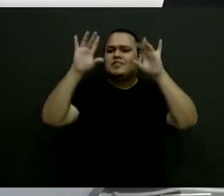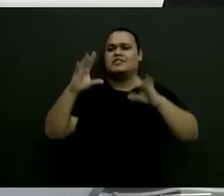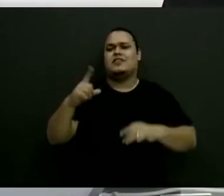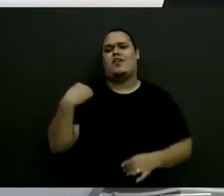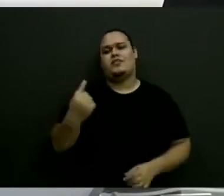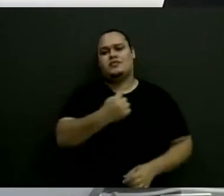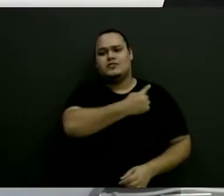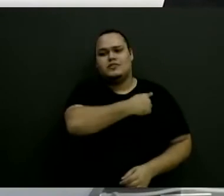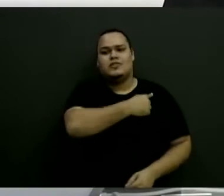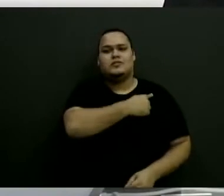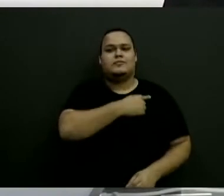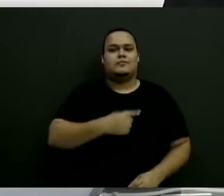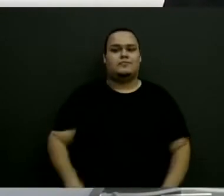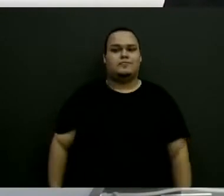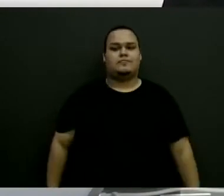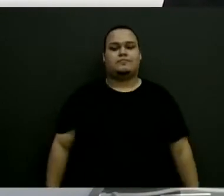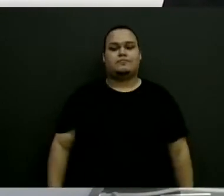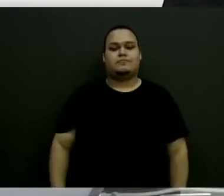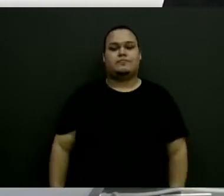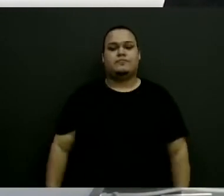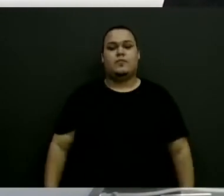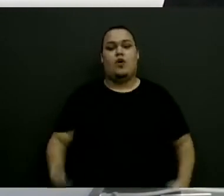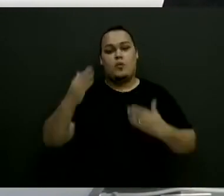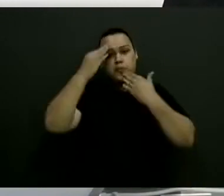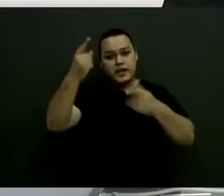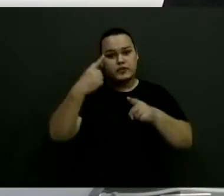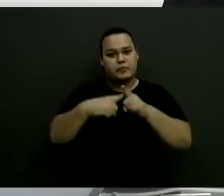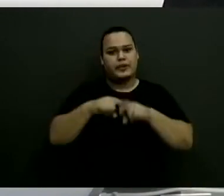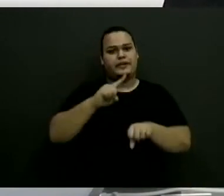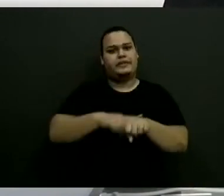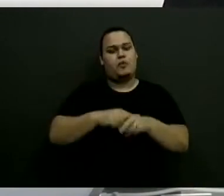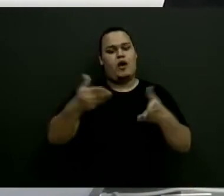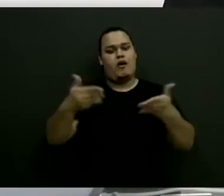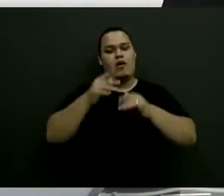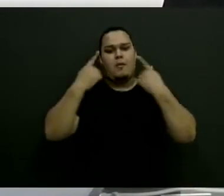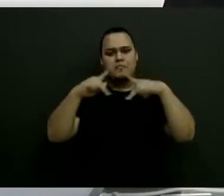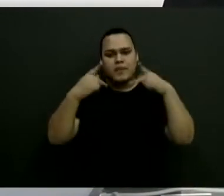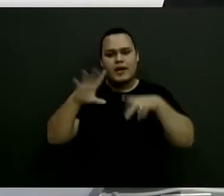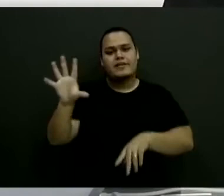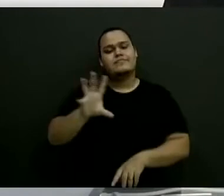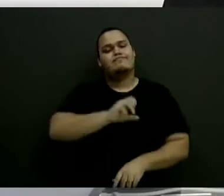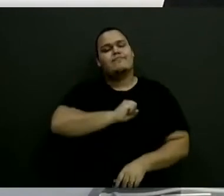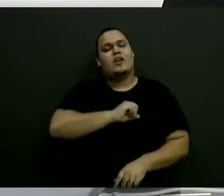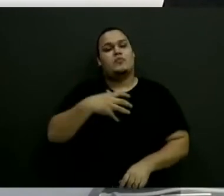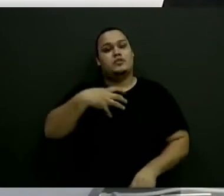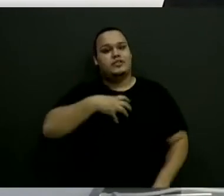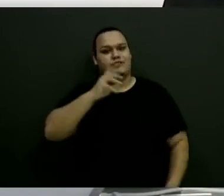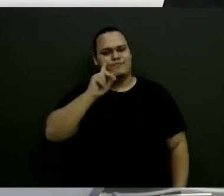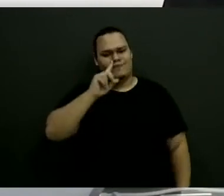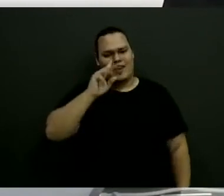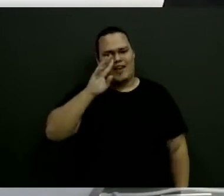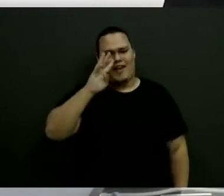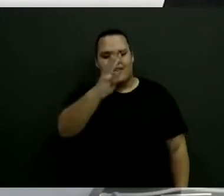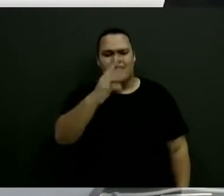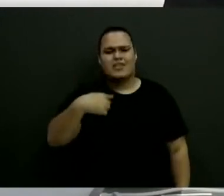conosco. Muito ingrato por seu tempo, por sua palavra, por seu amor, por sua dedicação e